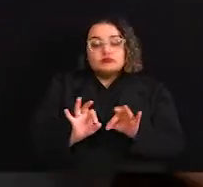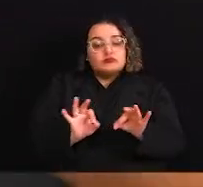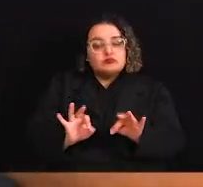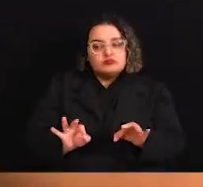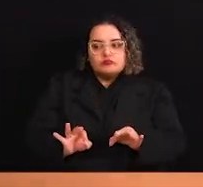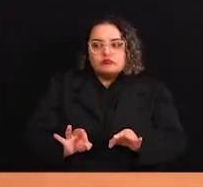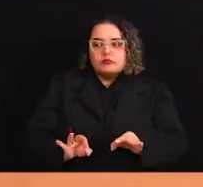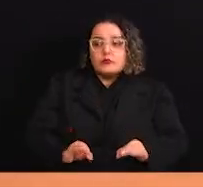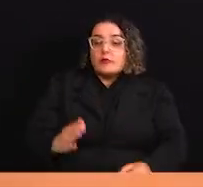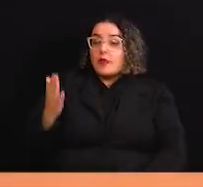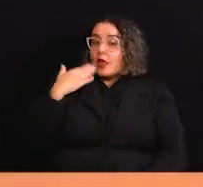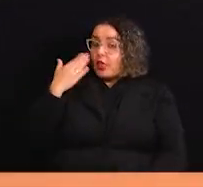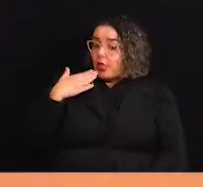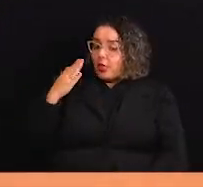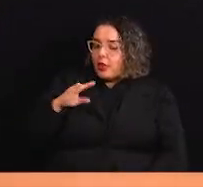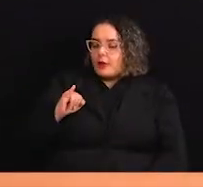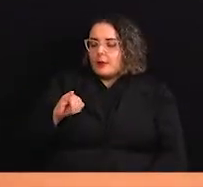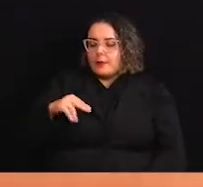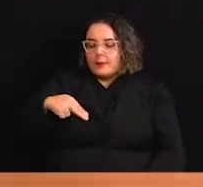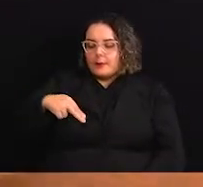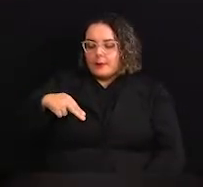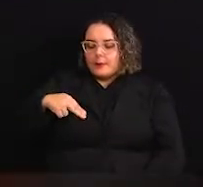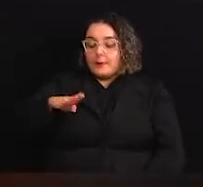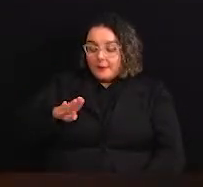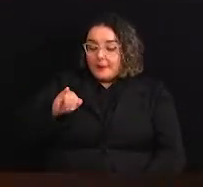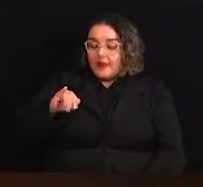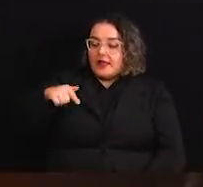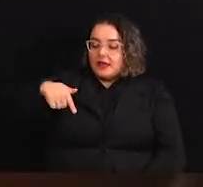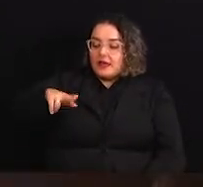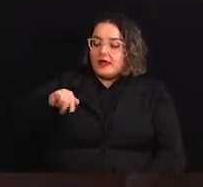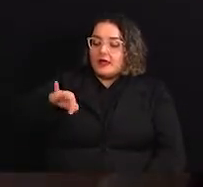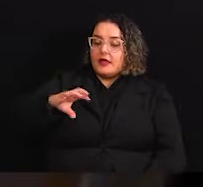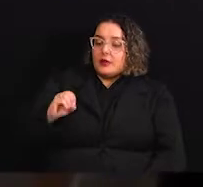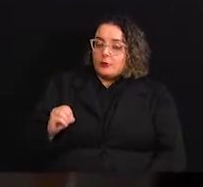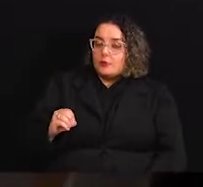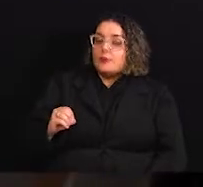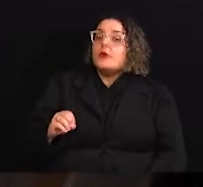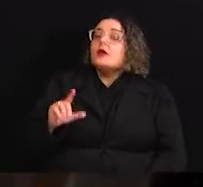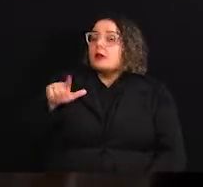Para decorar, pimenta biquinho. E servir com catupiry.